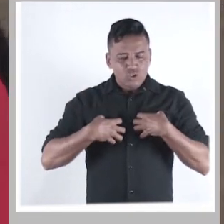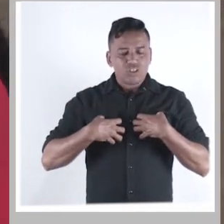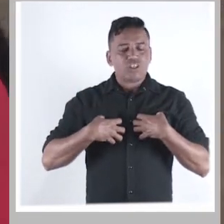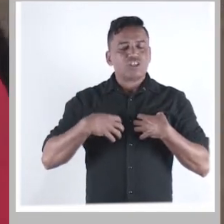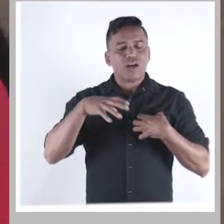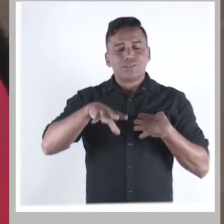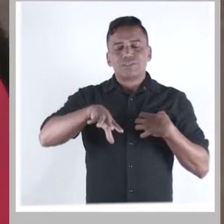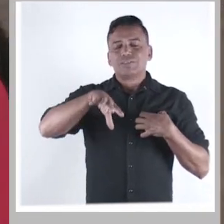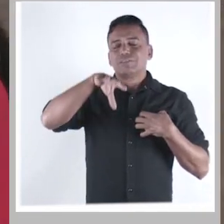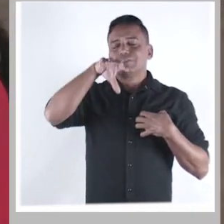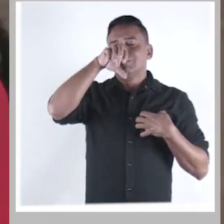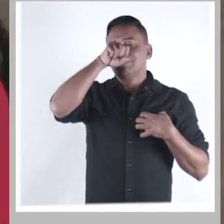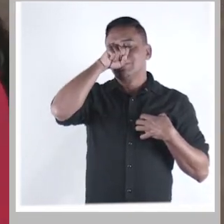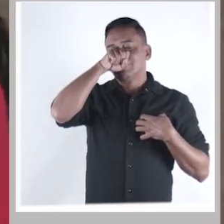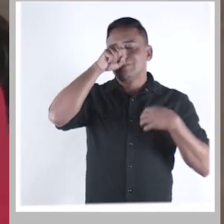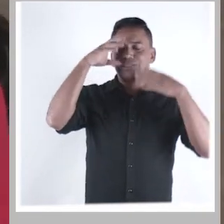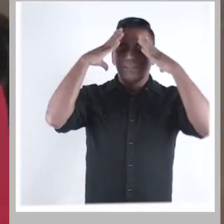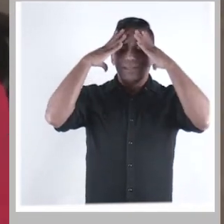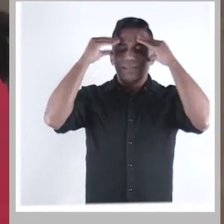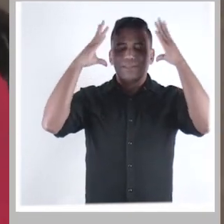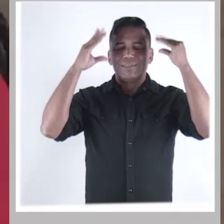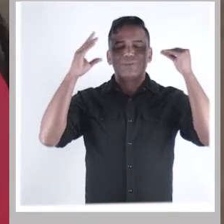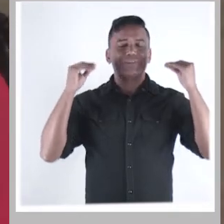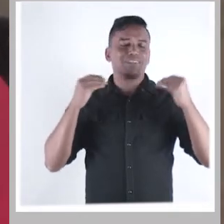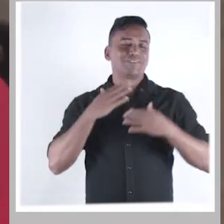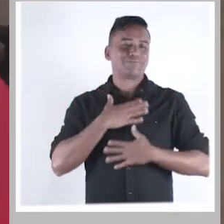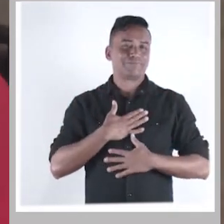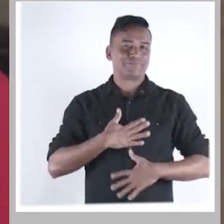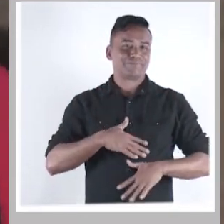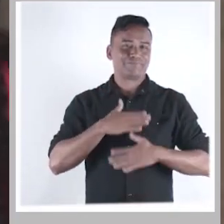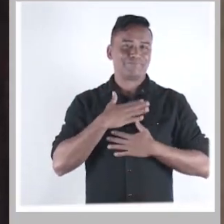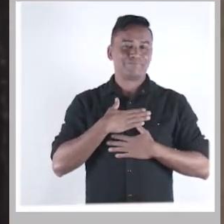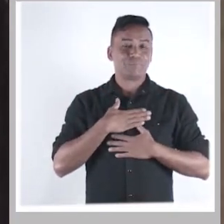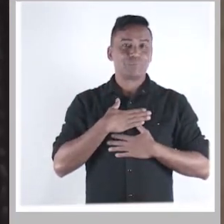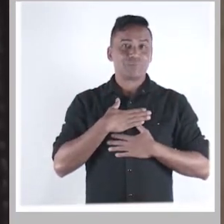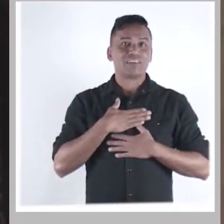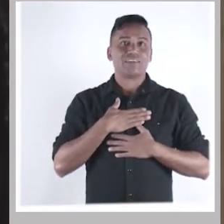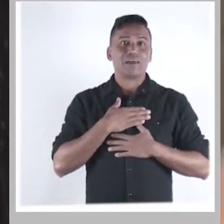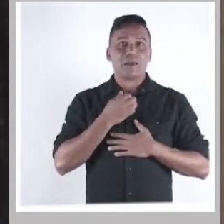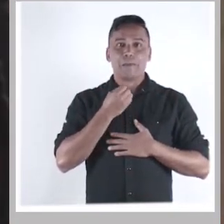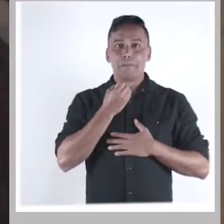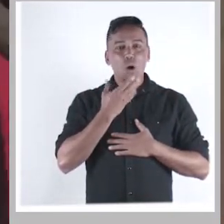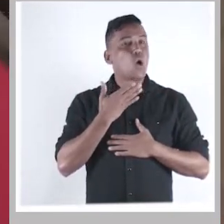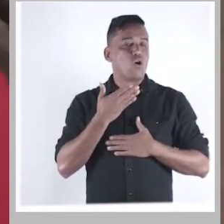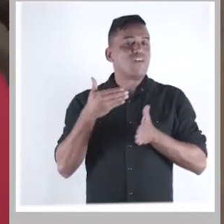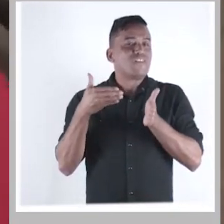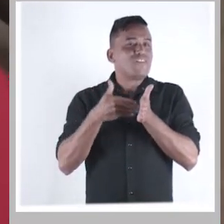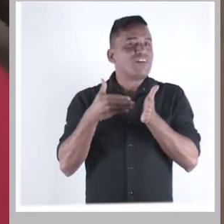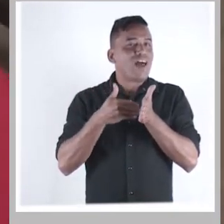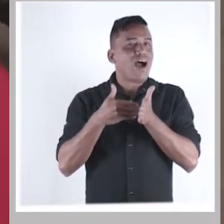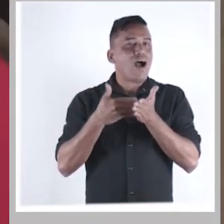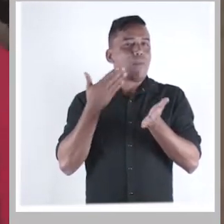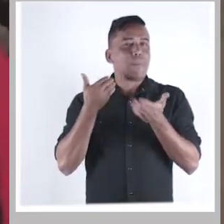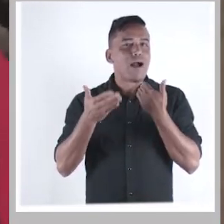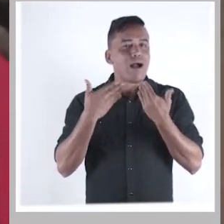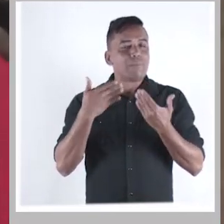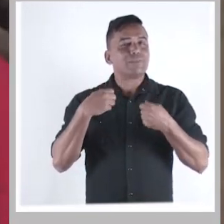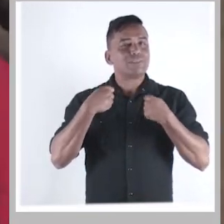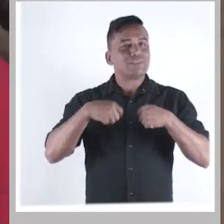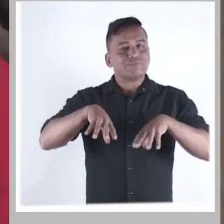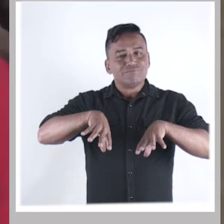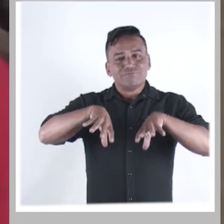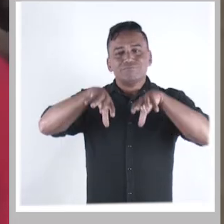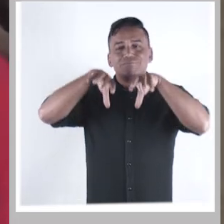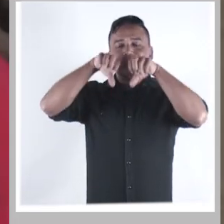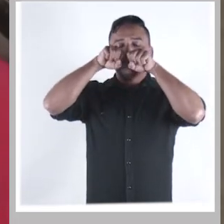angústia, eu já respiro melhor. Muito bom terminar dessa forma, nesses tempos que a gente